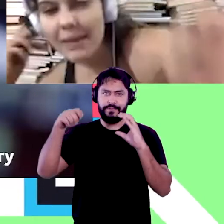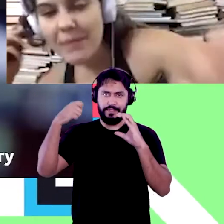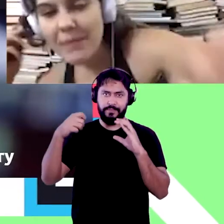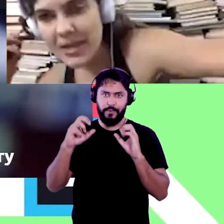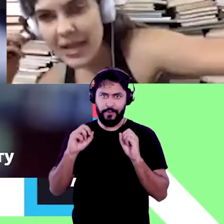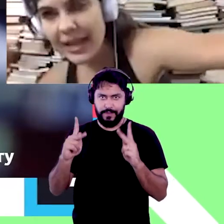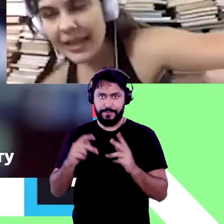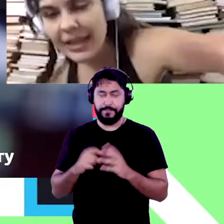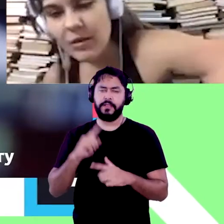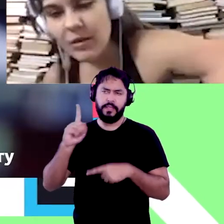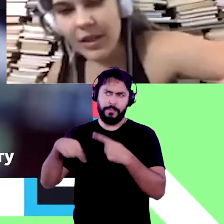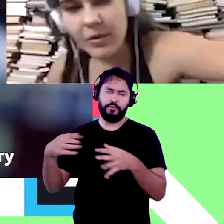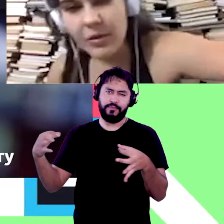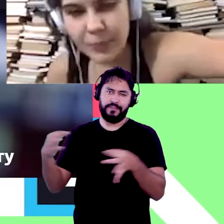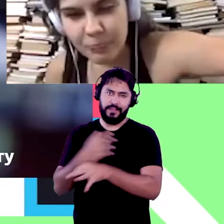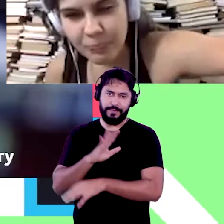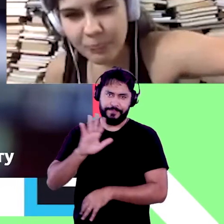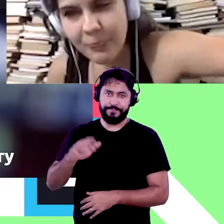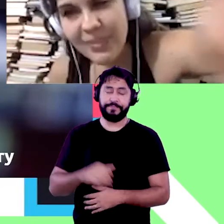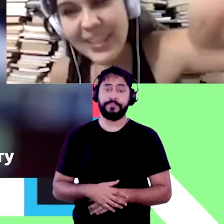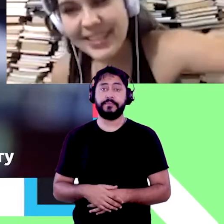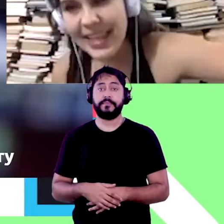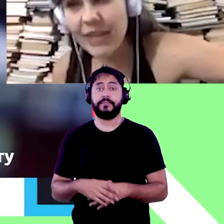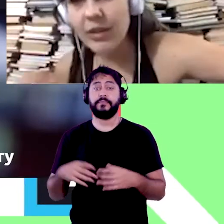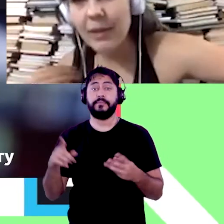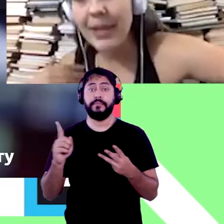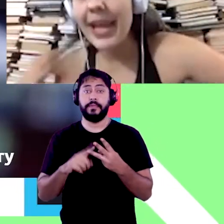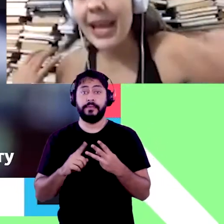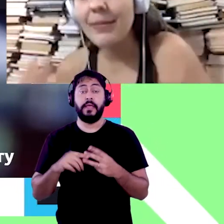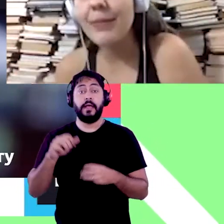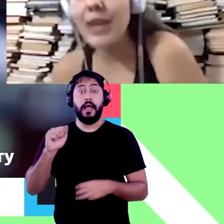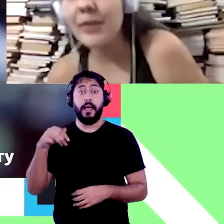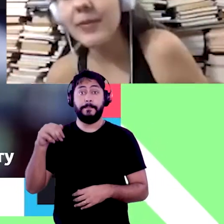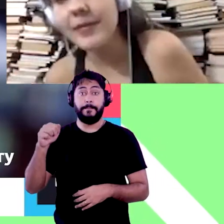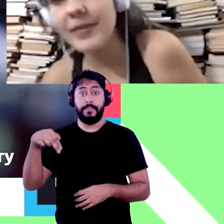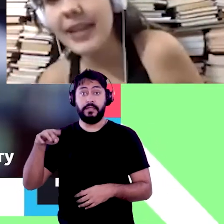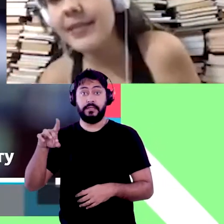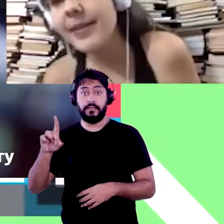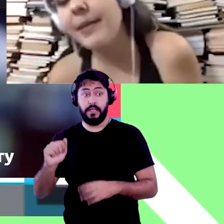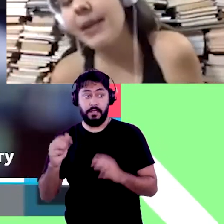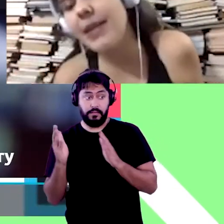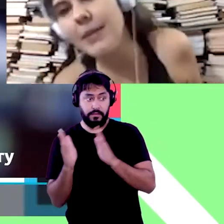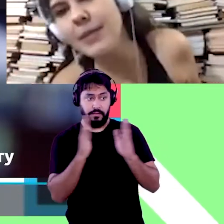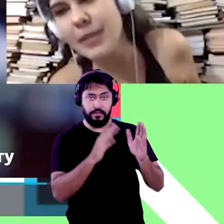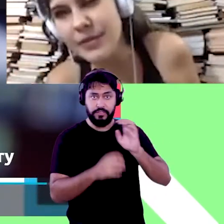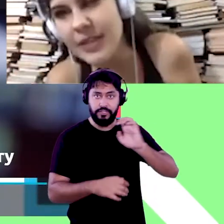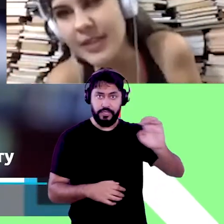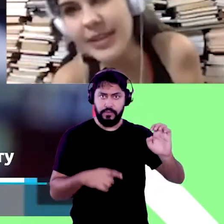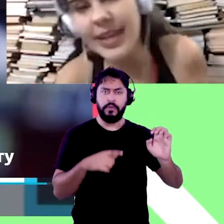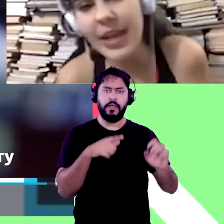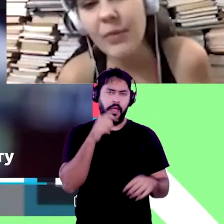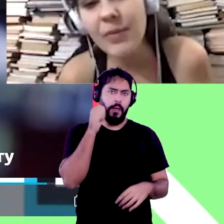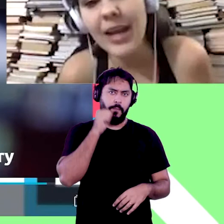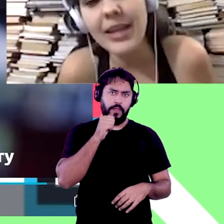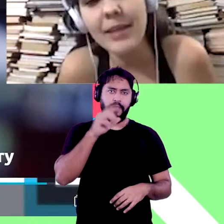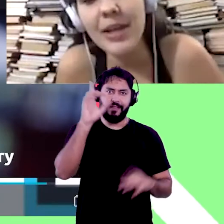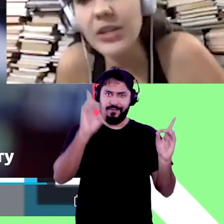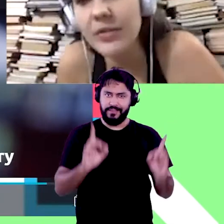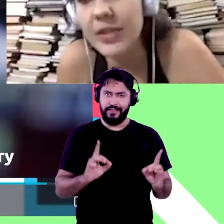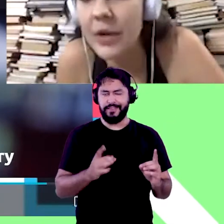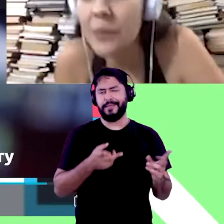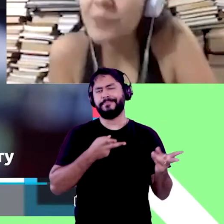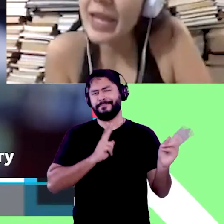E a Amanda, aqui do lado esquerdo também, ela é uma mulher com deficiência, ela tem a mesma deficiência que eu, né? Ela tem